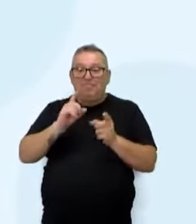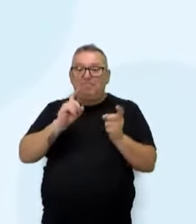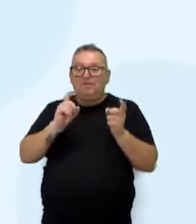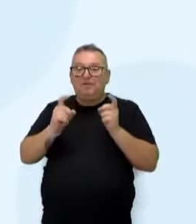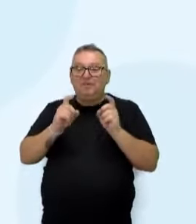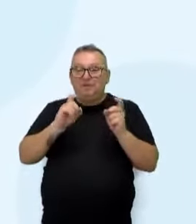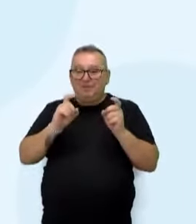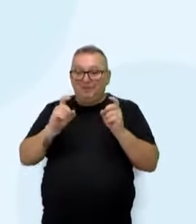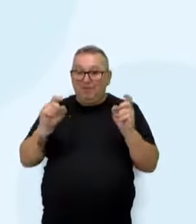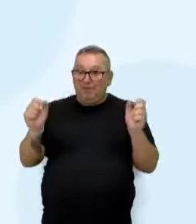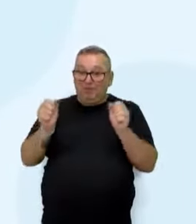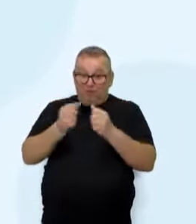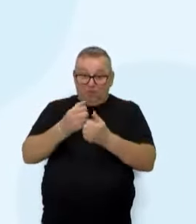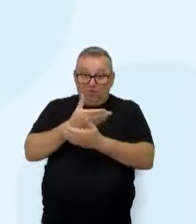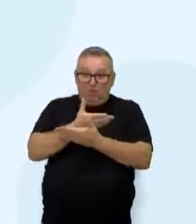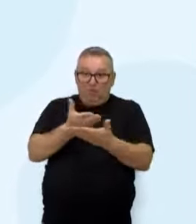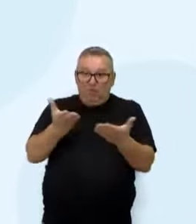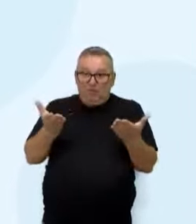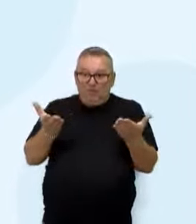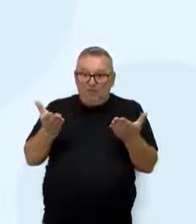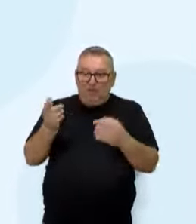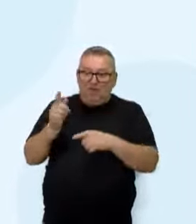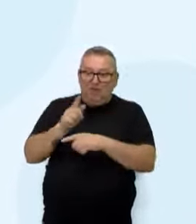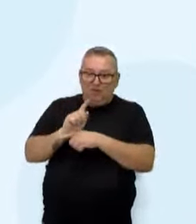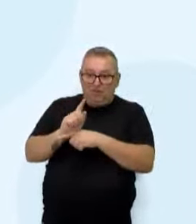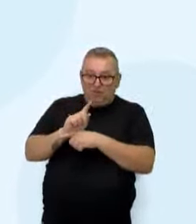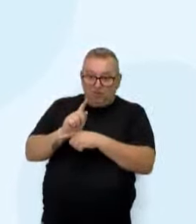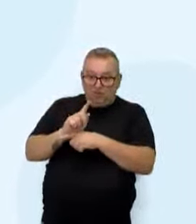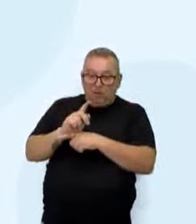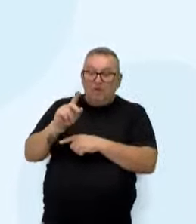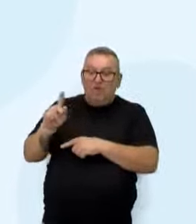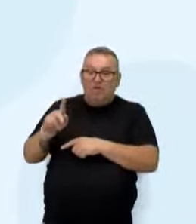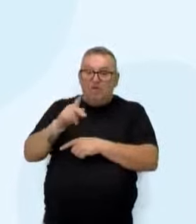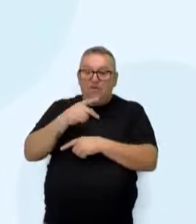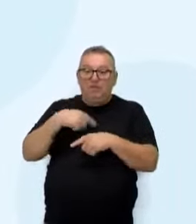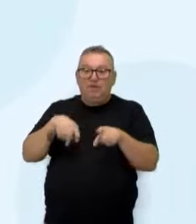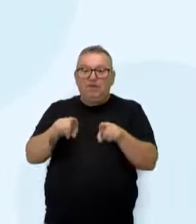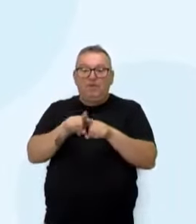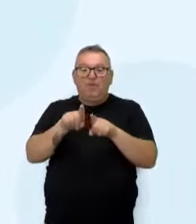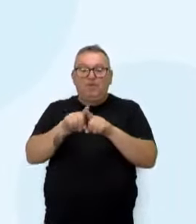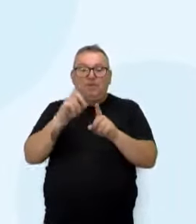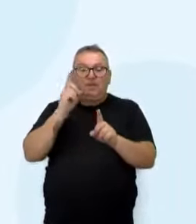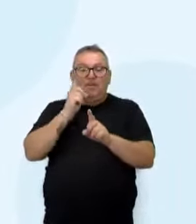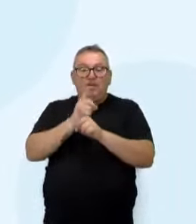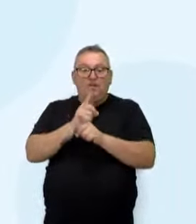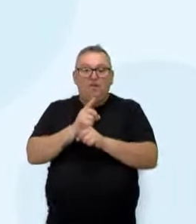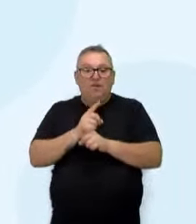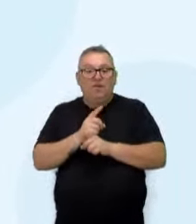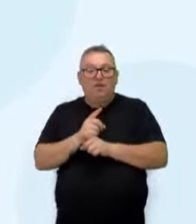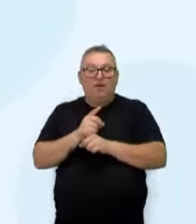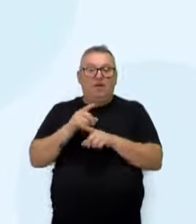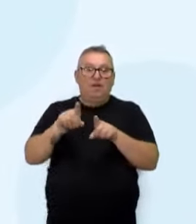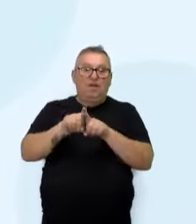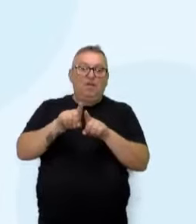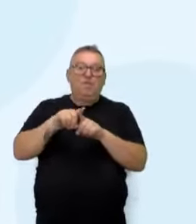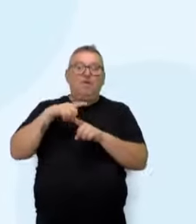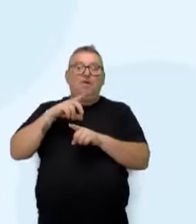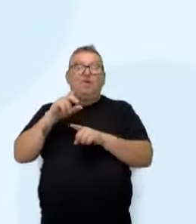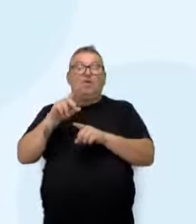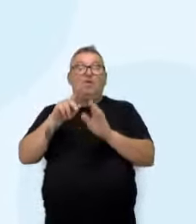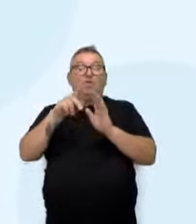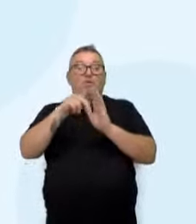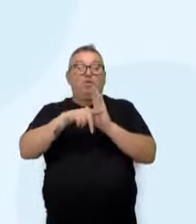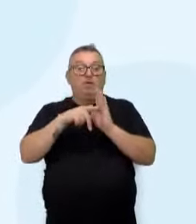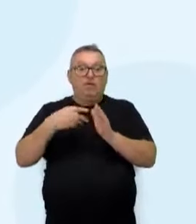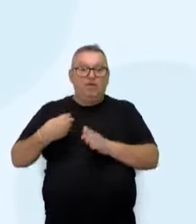encontros com vocês, gestores, e com os professores nos encontros formativos, trabalhando as competências socioemocionais e o projeto de